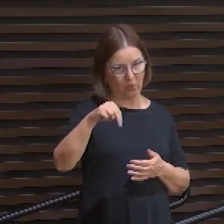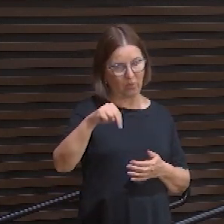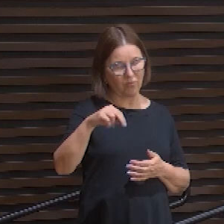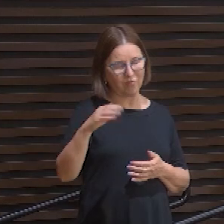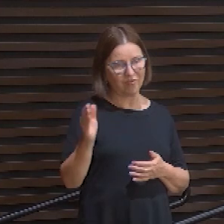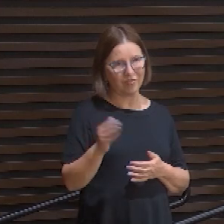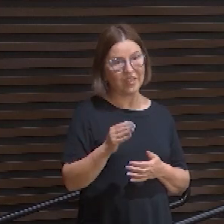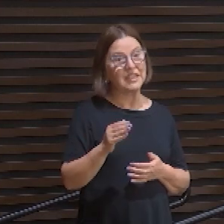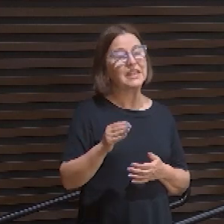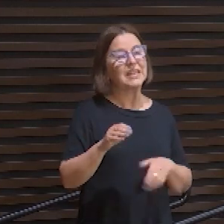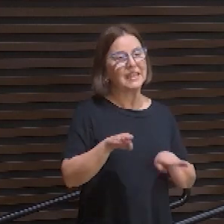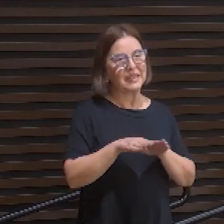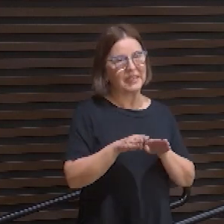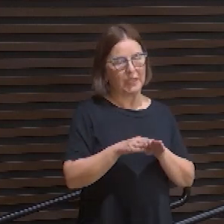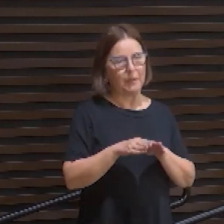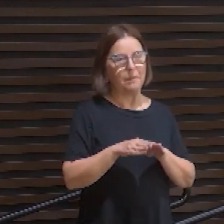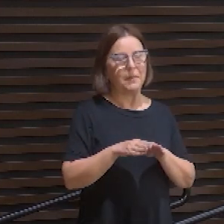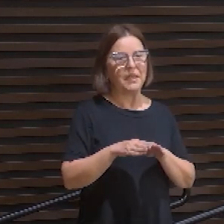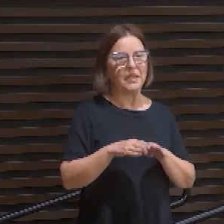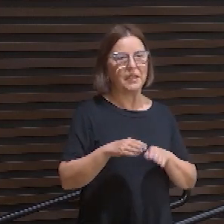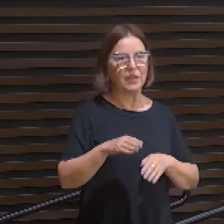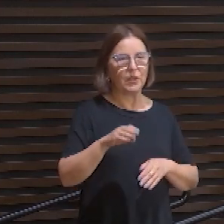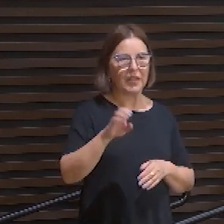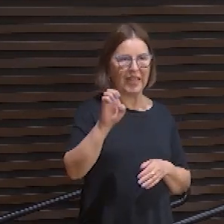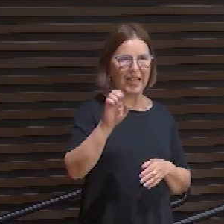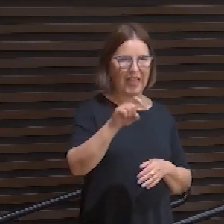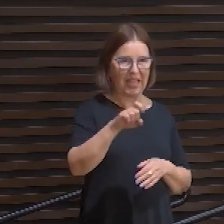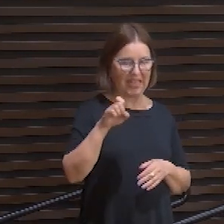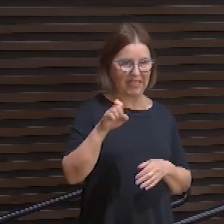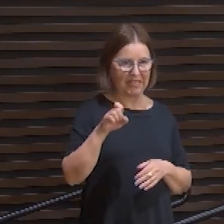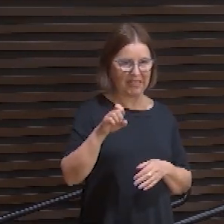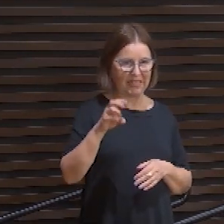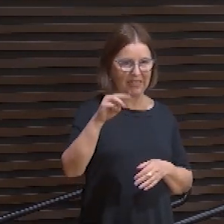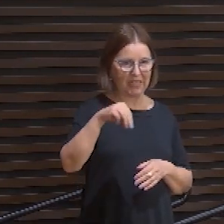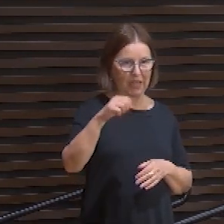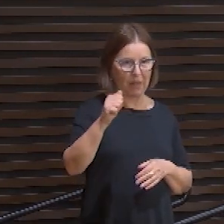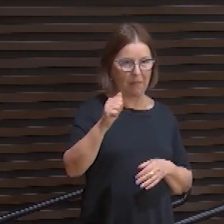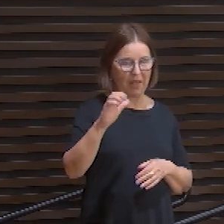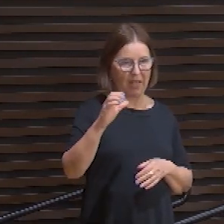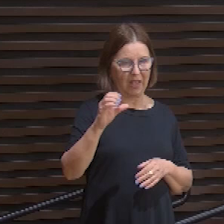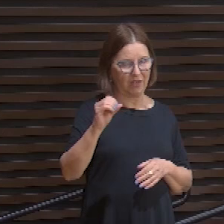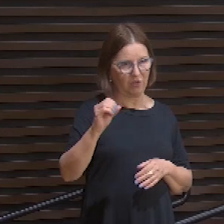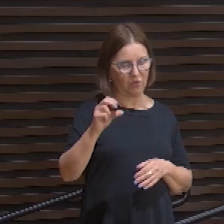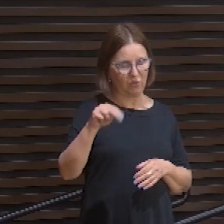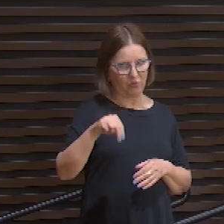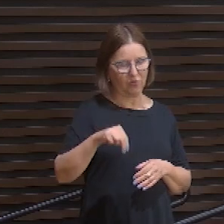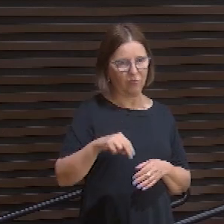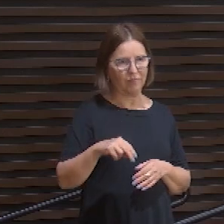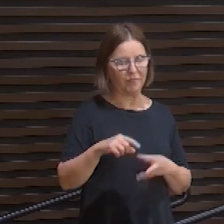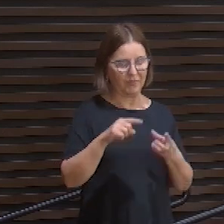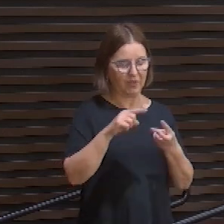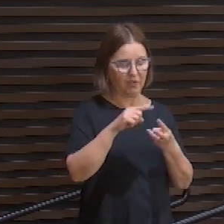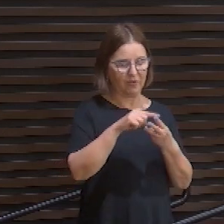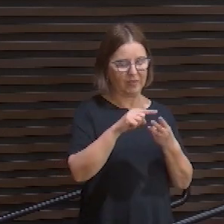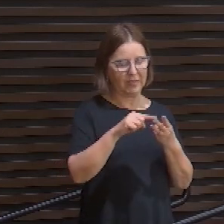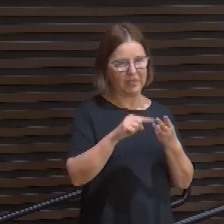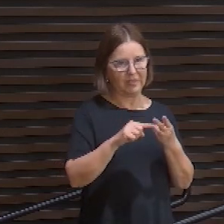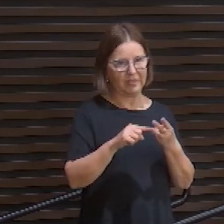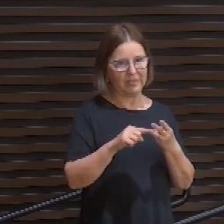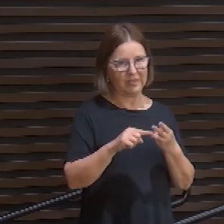O aprendiz, o companheiro e o mestre. Esses são os outros graus,